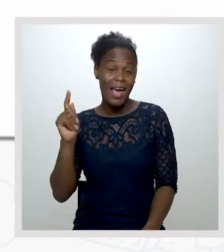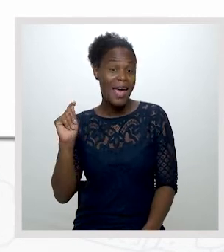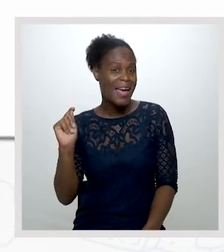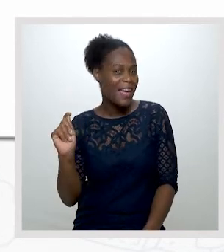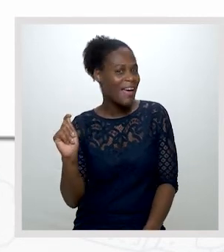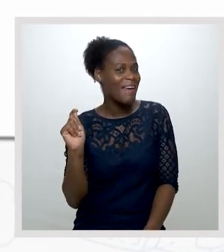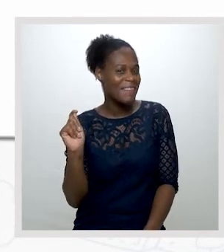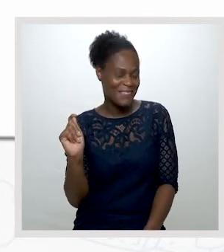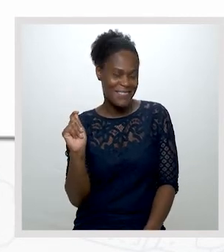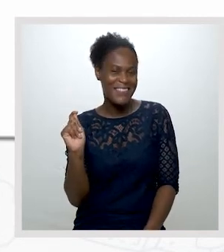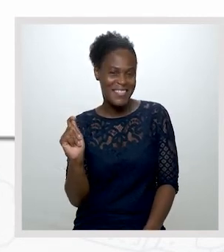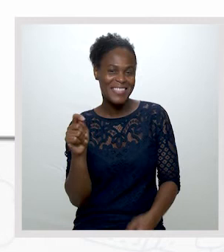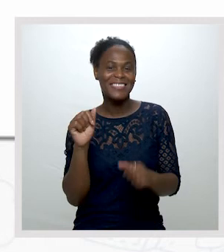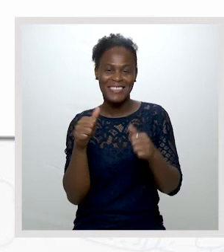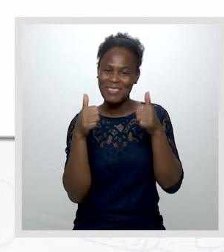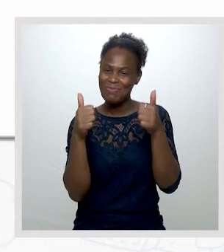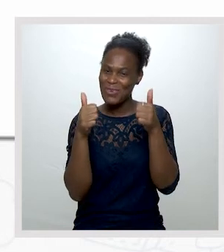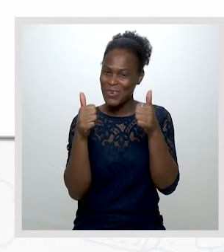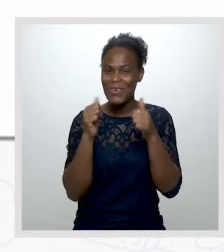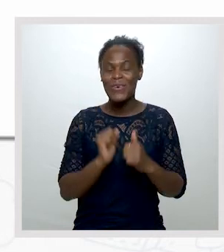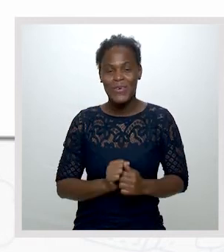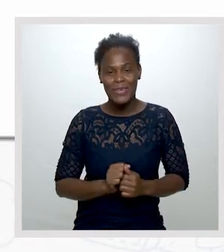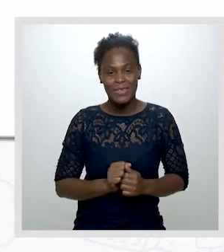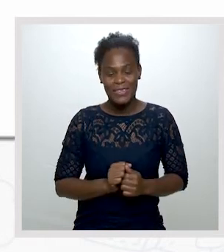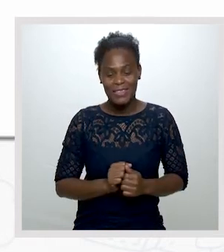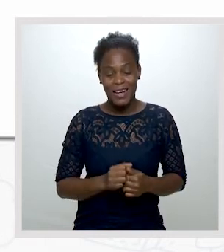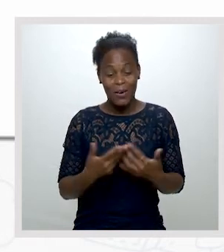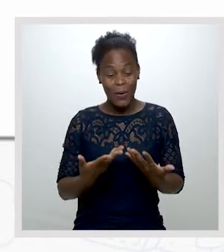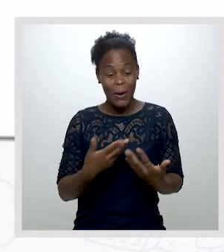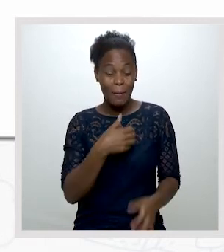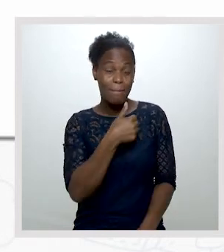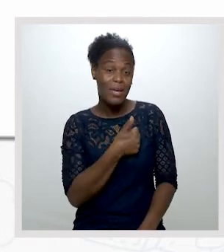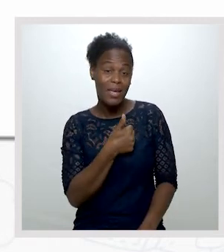Exatamente! A linha B, o triângulo.